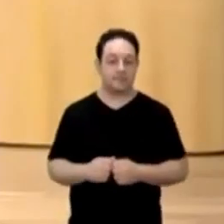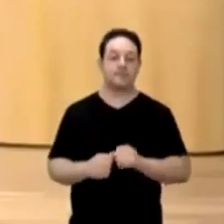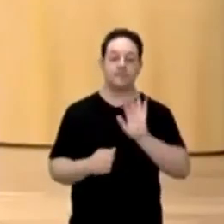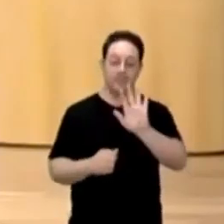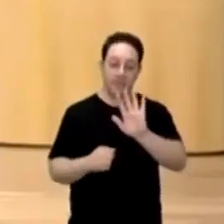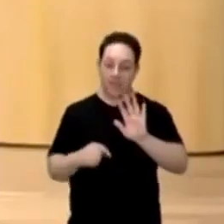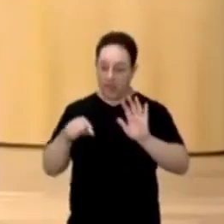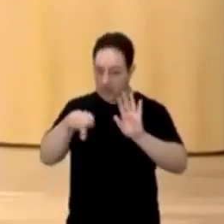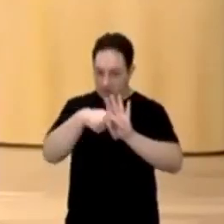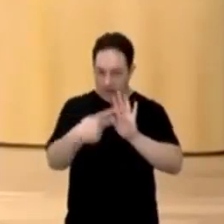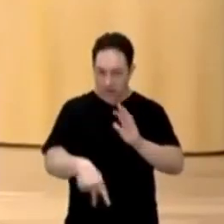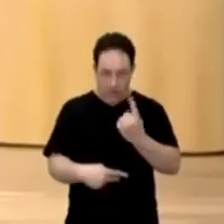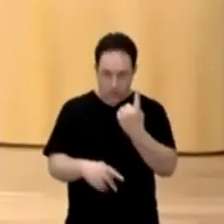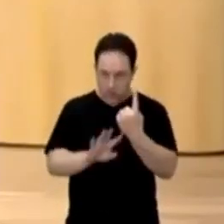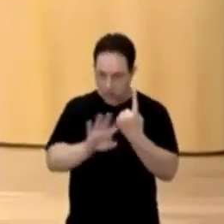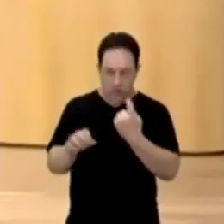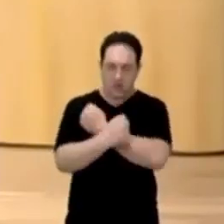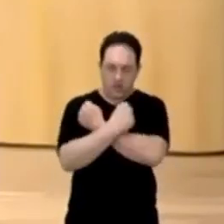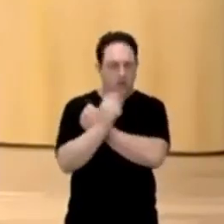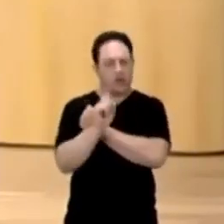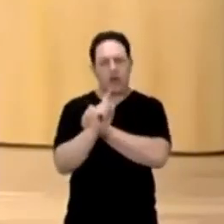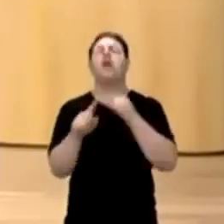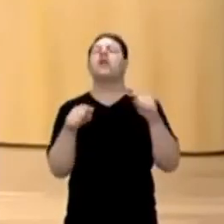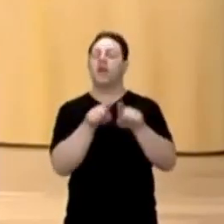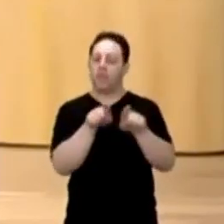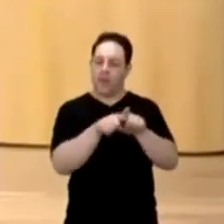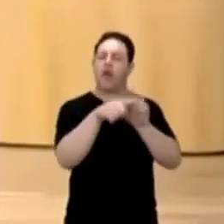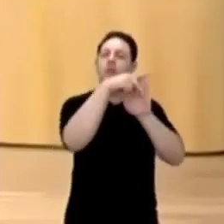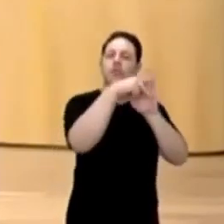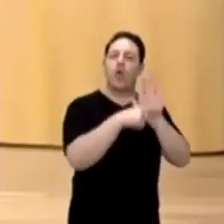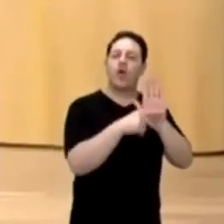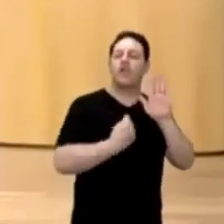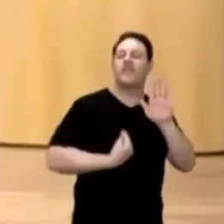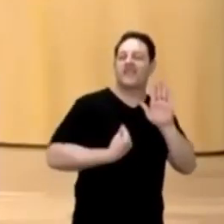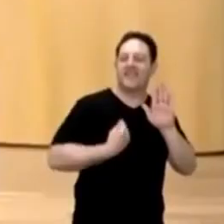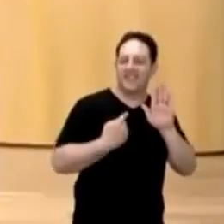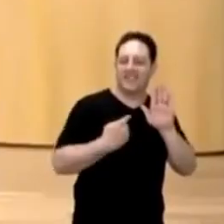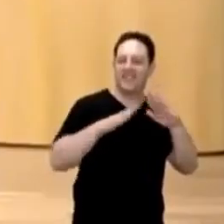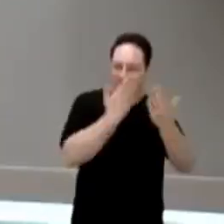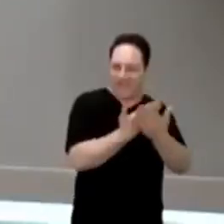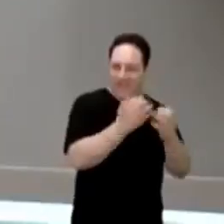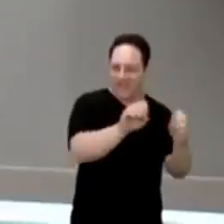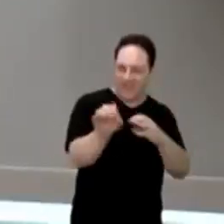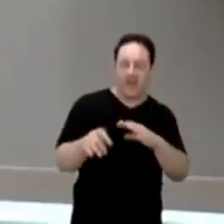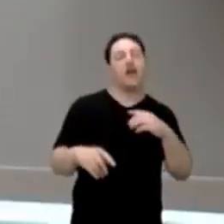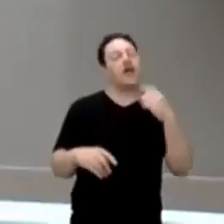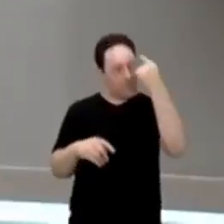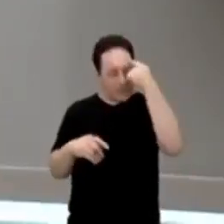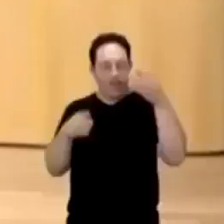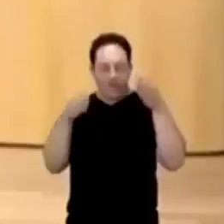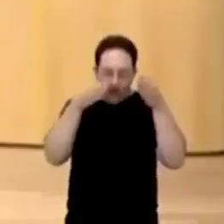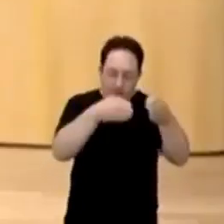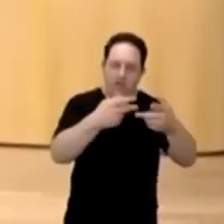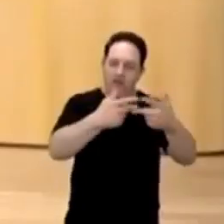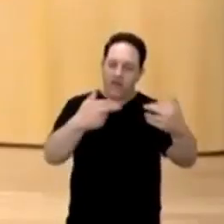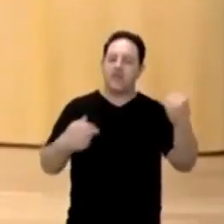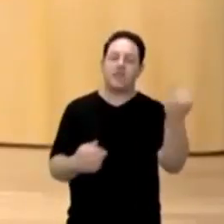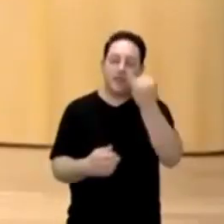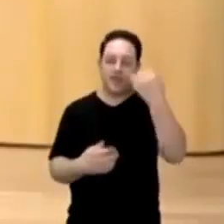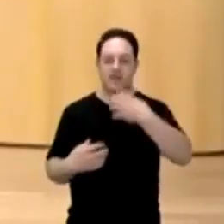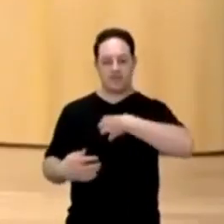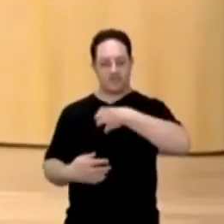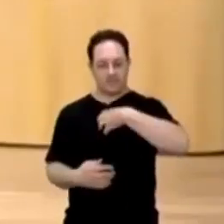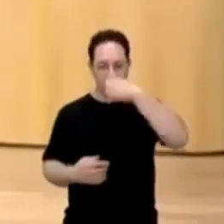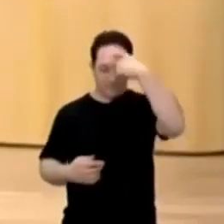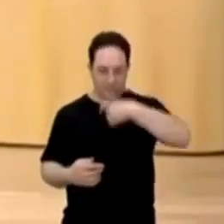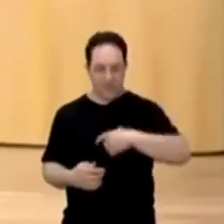só na Jornada X, quanto no projeto de vida, né? Sim. Quando a gente fala essas competências em foco, é disso que a gente está falando, sim, né? Das competências são dessas... emocionais.